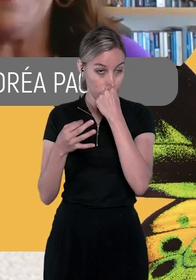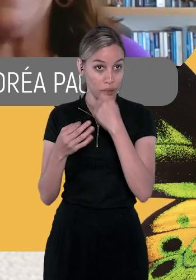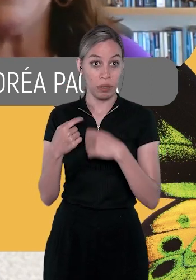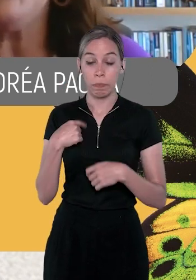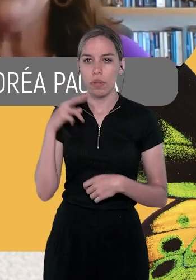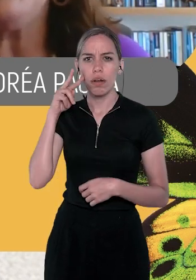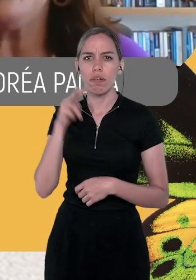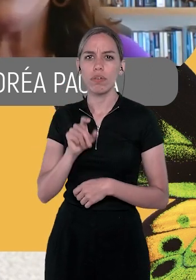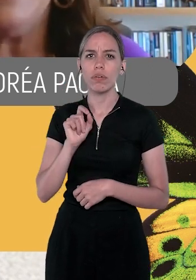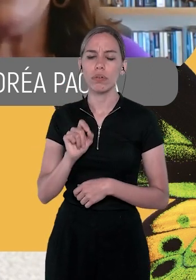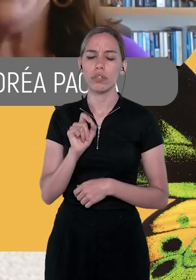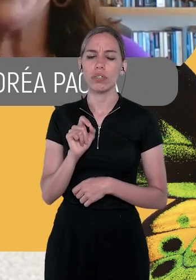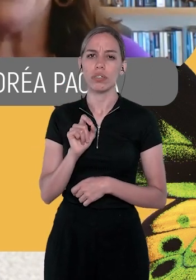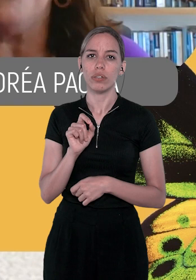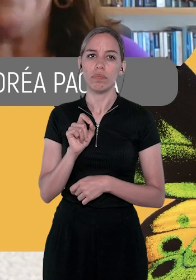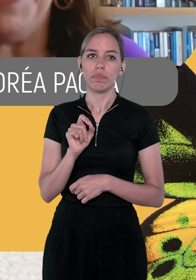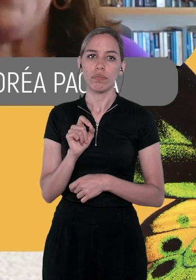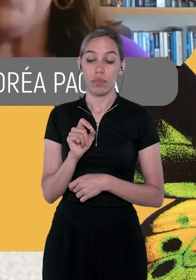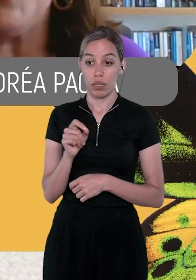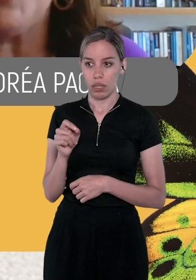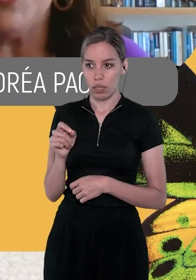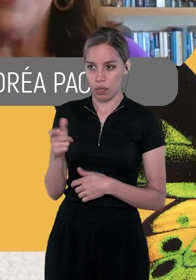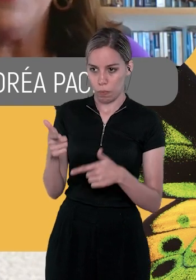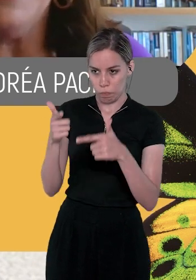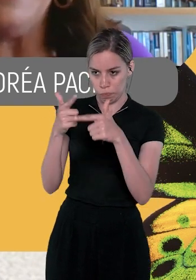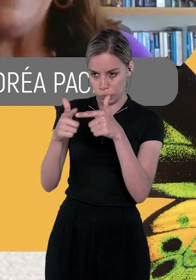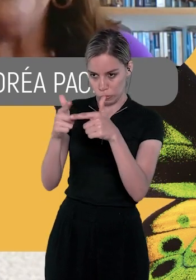muitas vezes diante daqueles conflitos